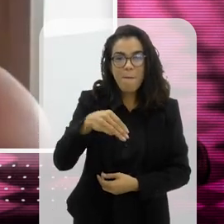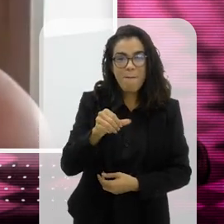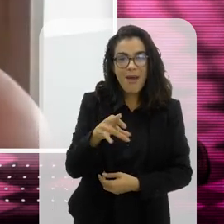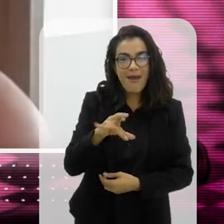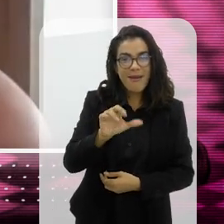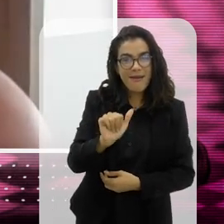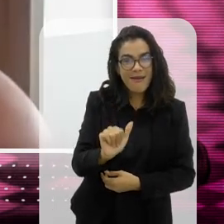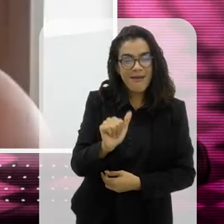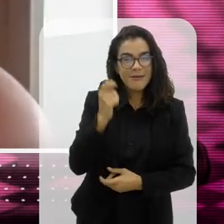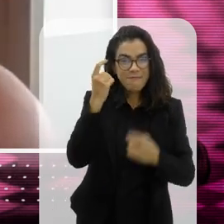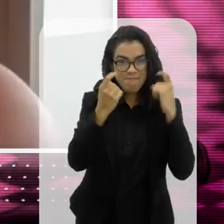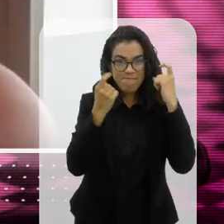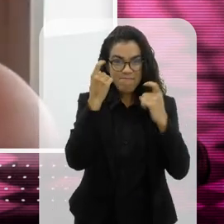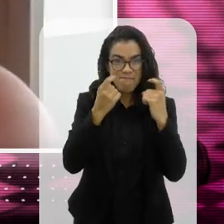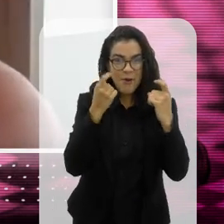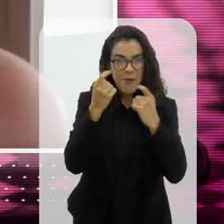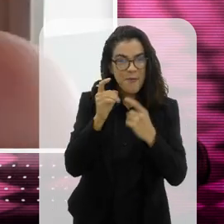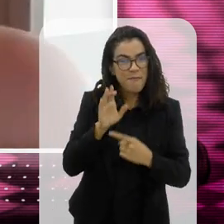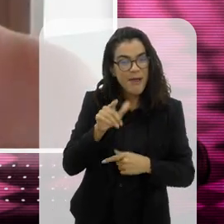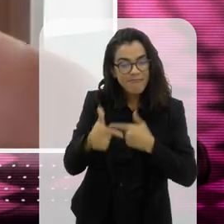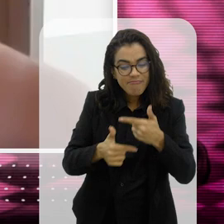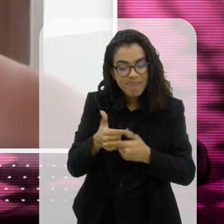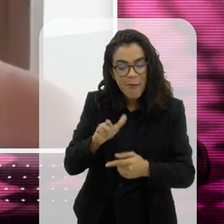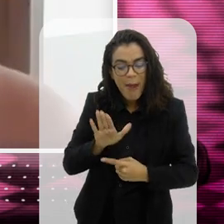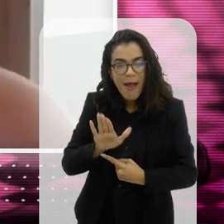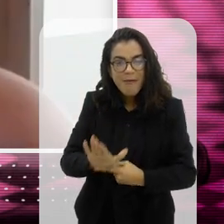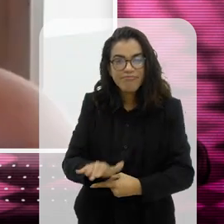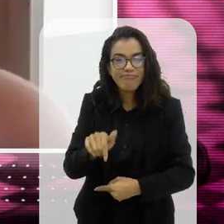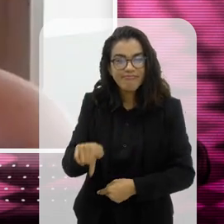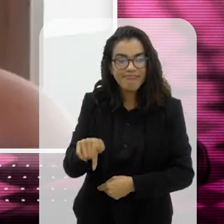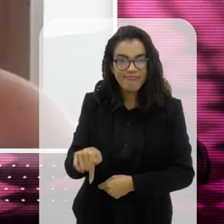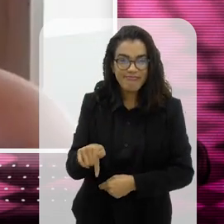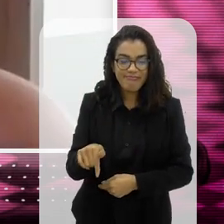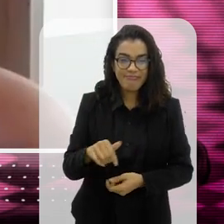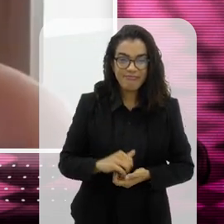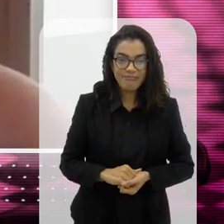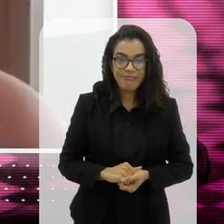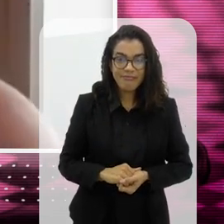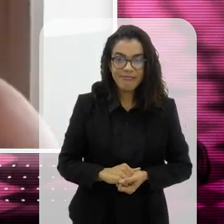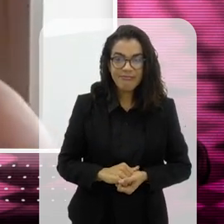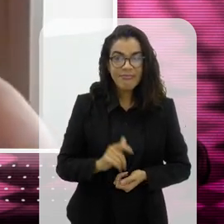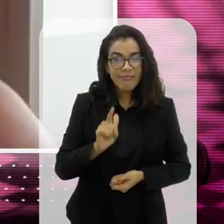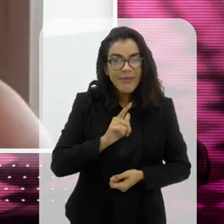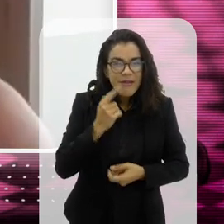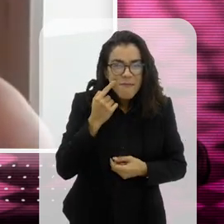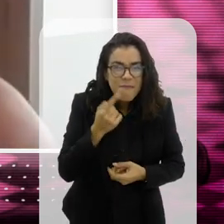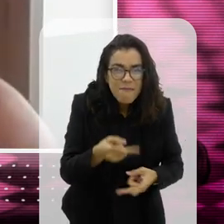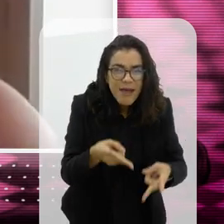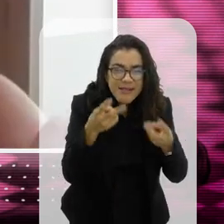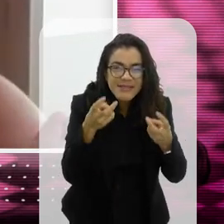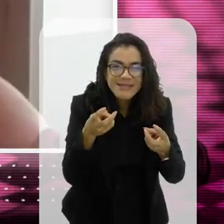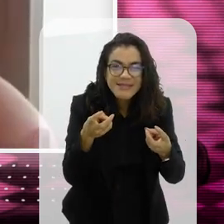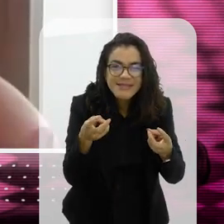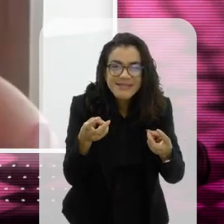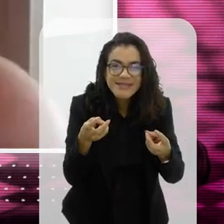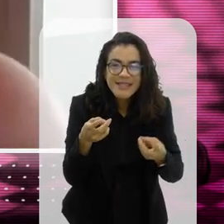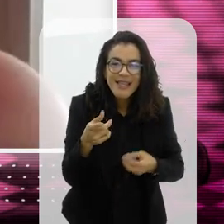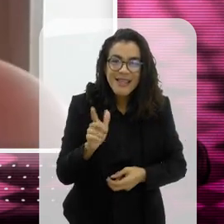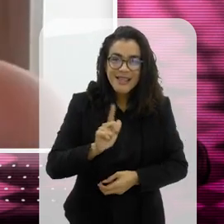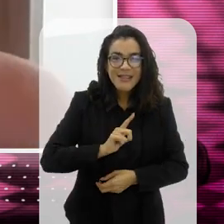Mariana está preocupada em fazer esse trabalho lá com o Joaquim. Porque esses homens que pensam assim, gente, eles têm mães.